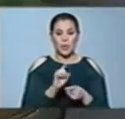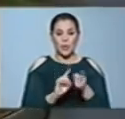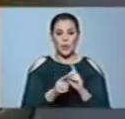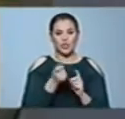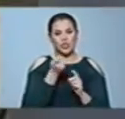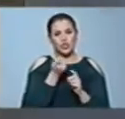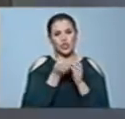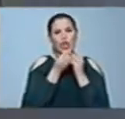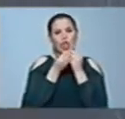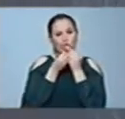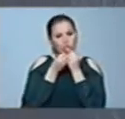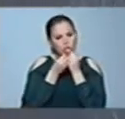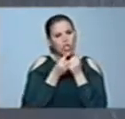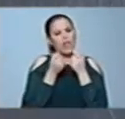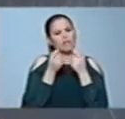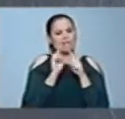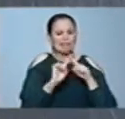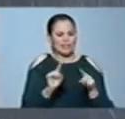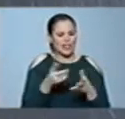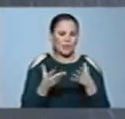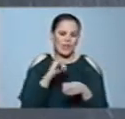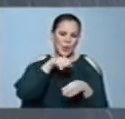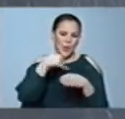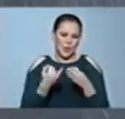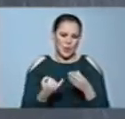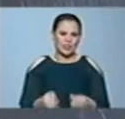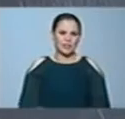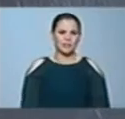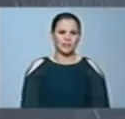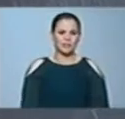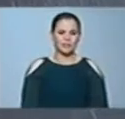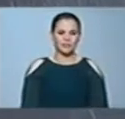precinho mais pensa em gastar